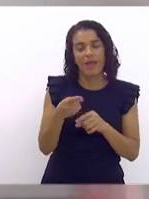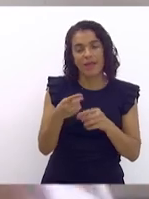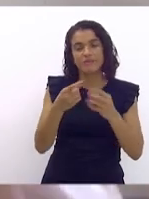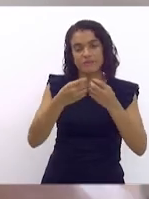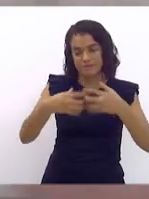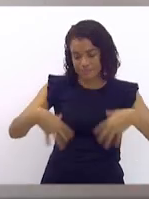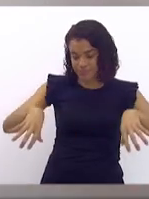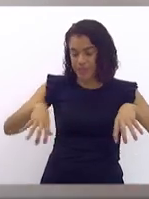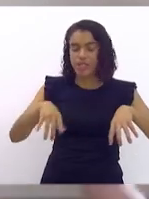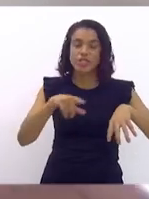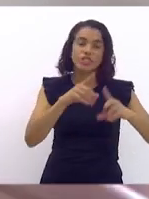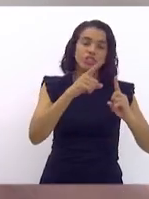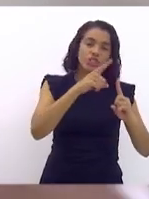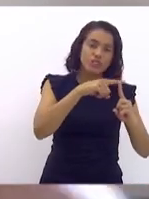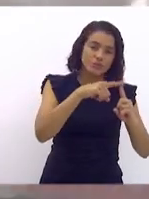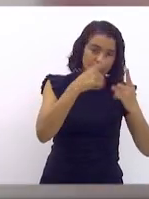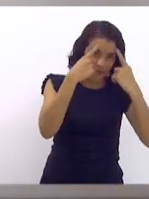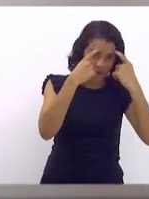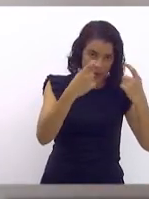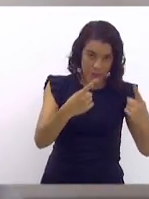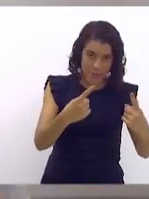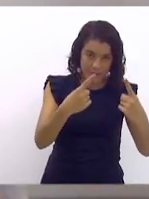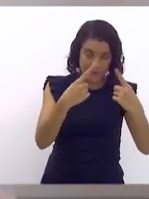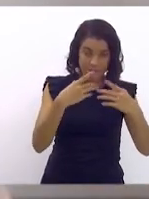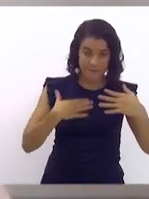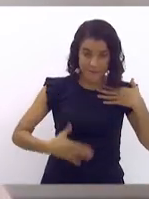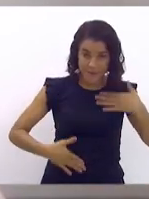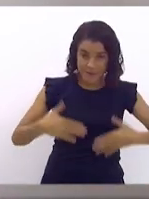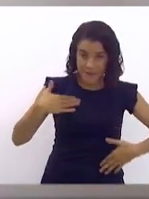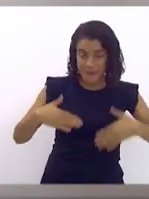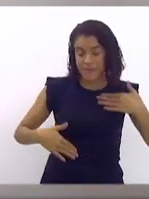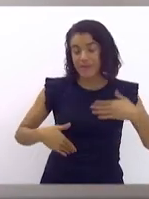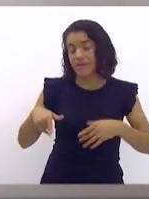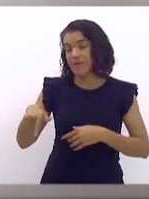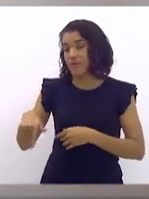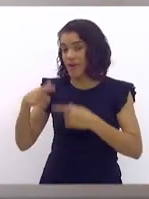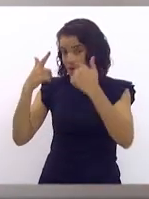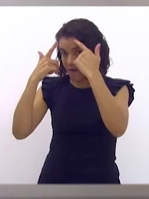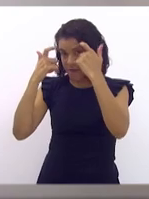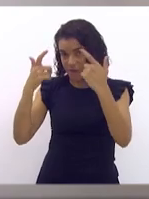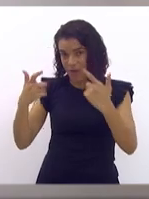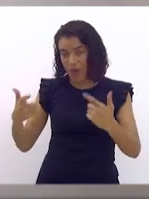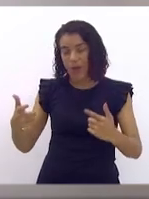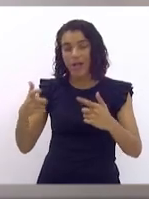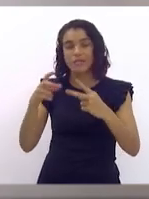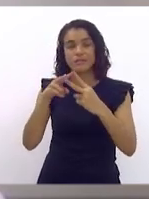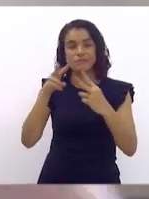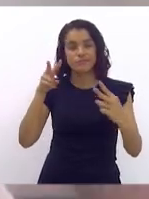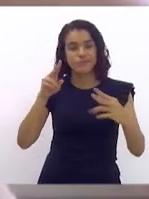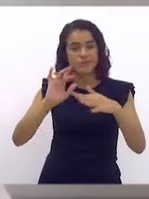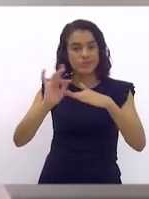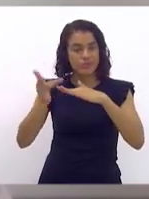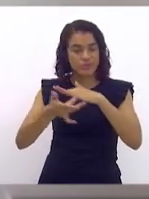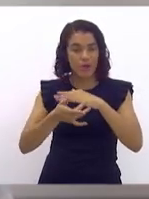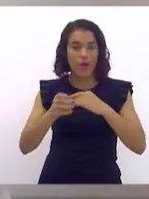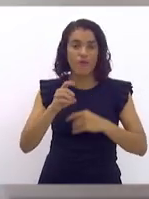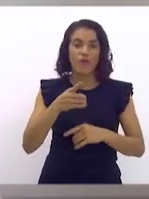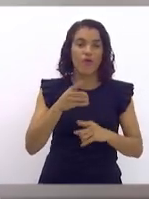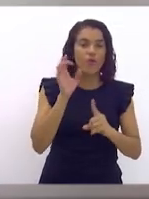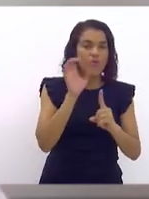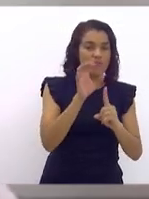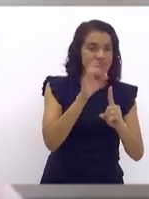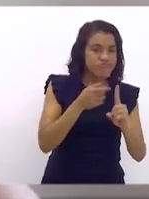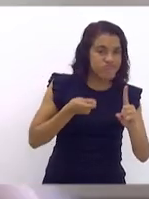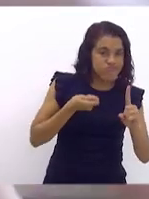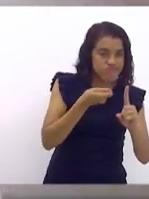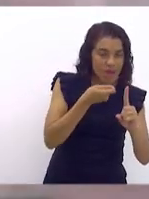né? Que tipo de violência foi aquela, né? Foi uma violência física? Foi uma violência numa plataforma digital? Foi uma ameaça?